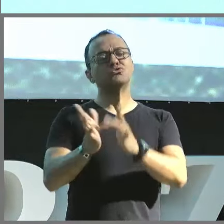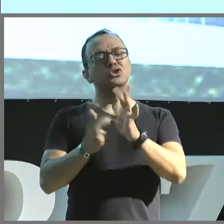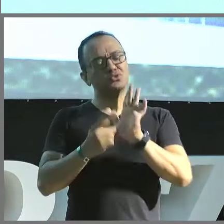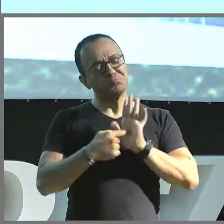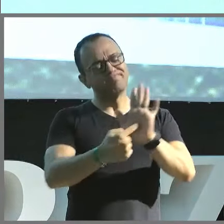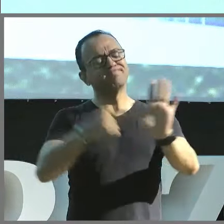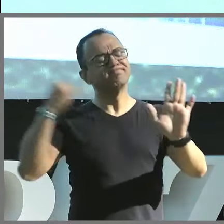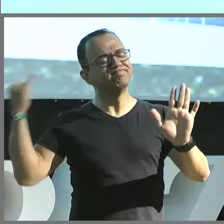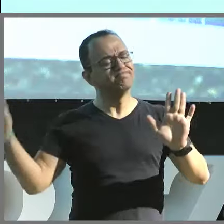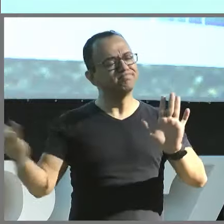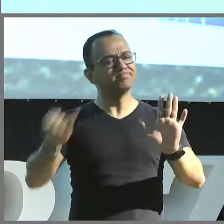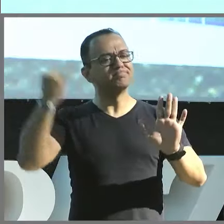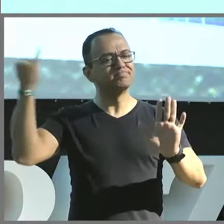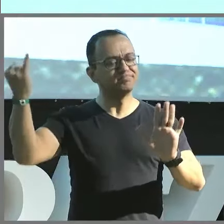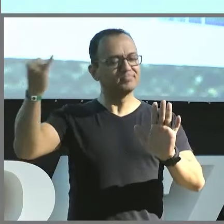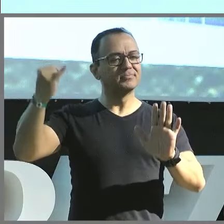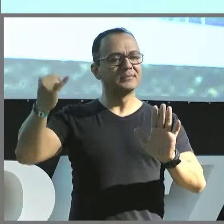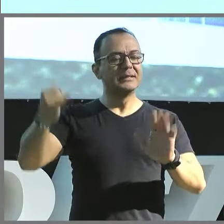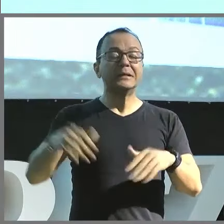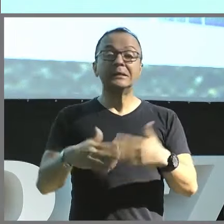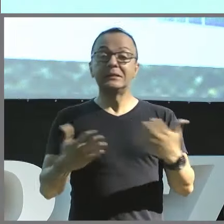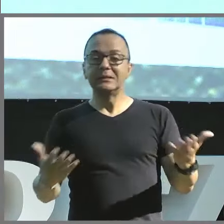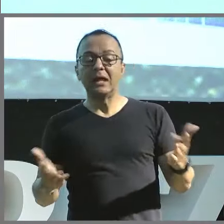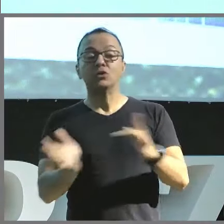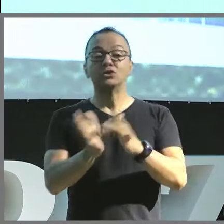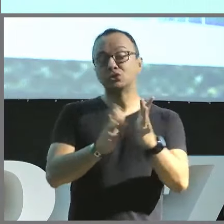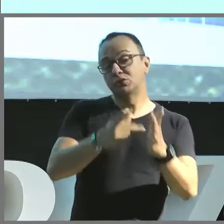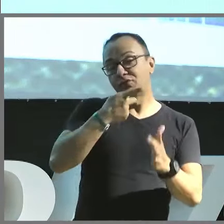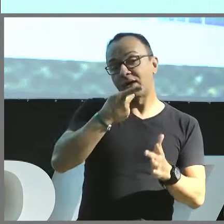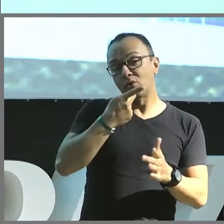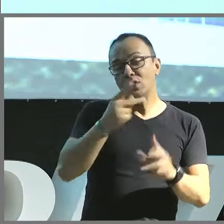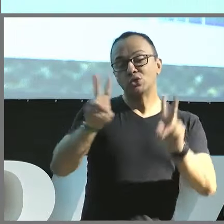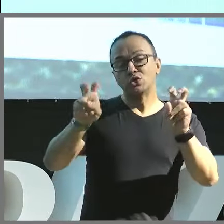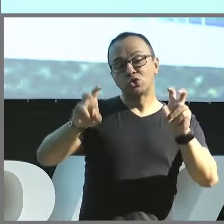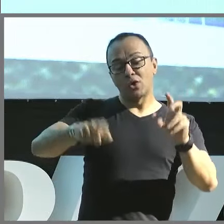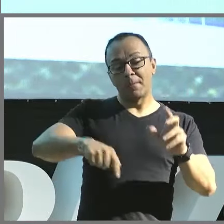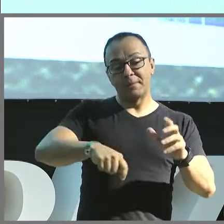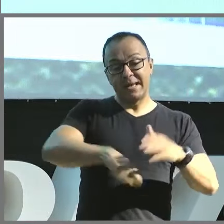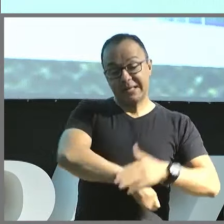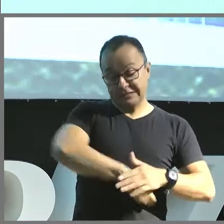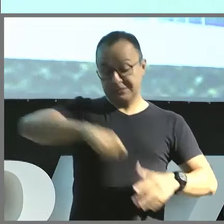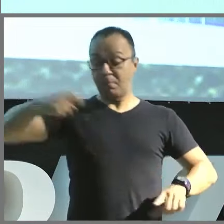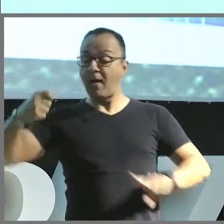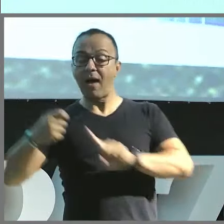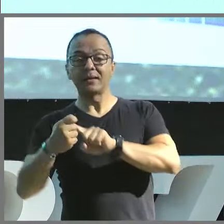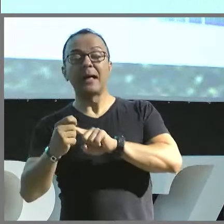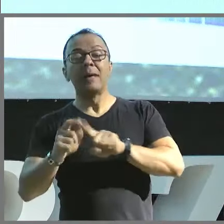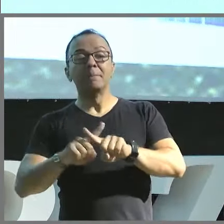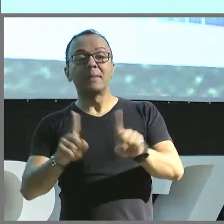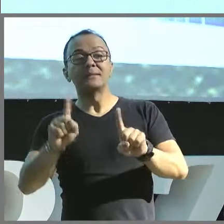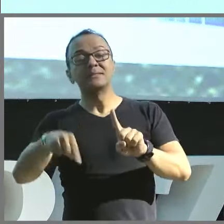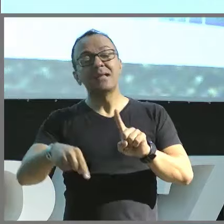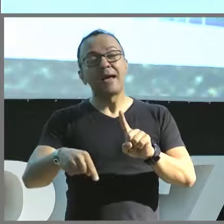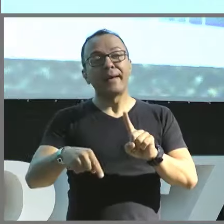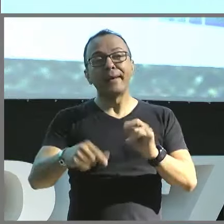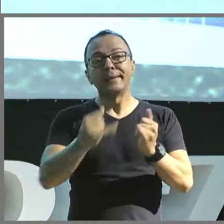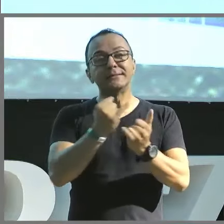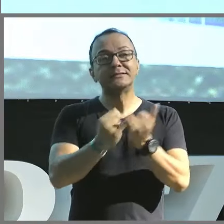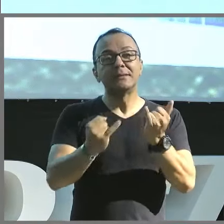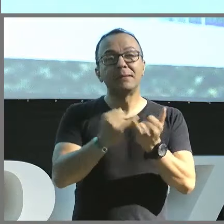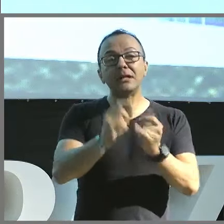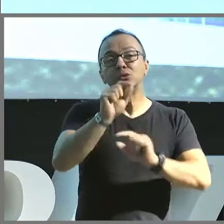ele falou da espada, que ele deveria trazer a espada, mas essa espada da não conivência, ele demonstrou